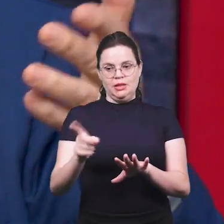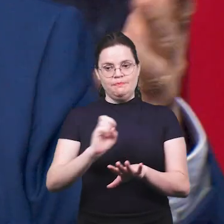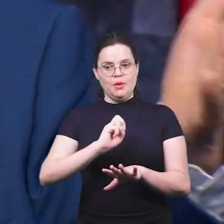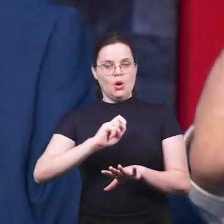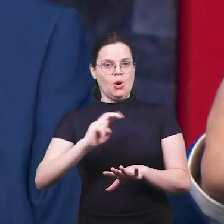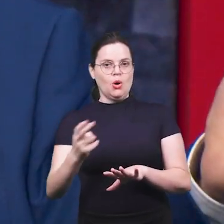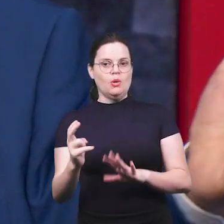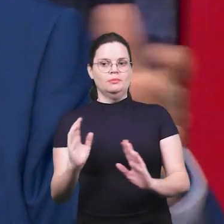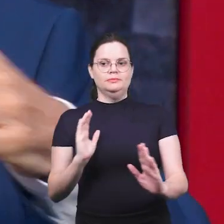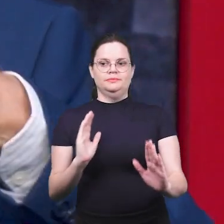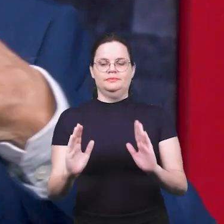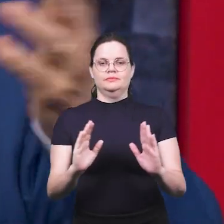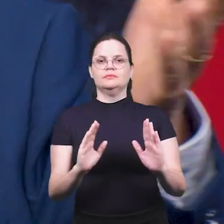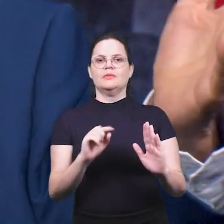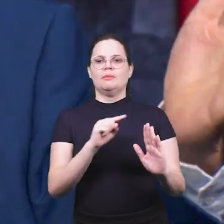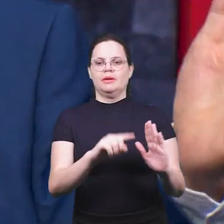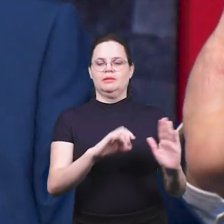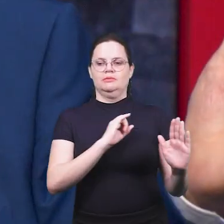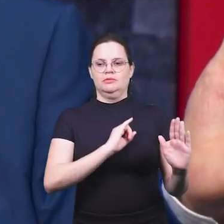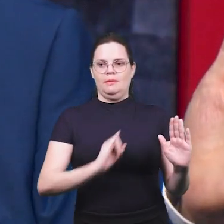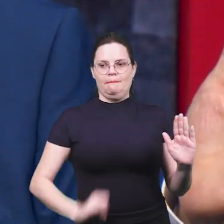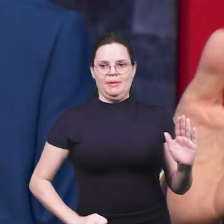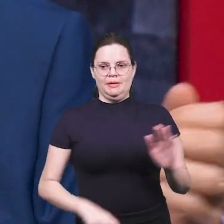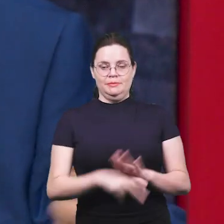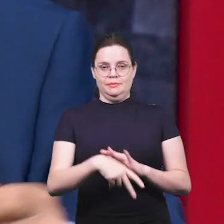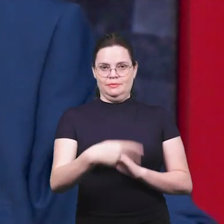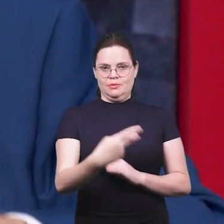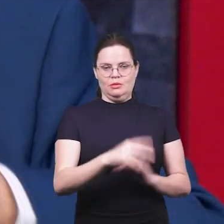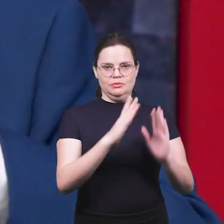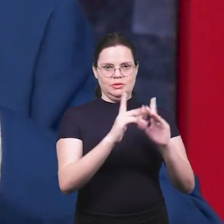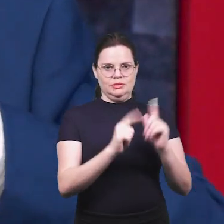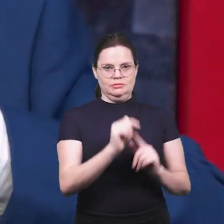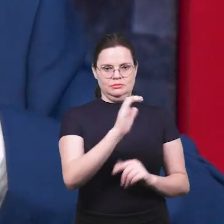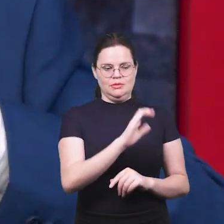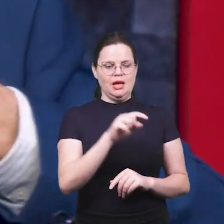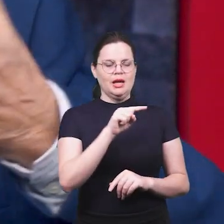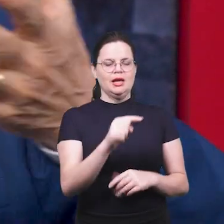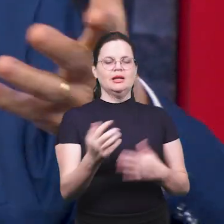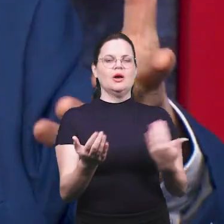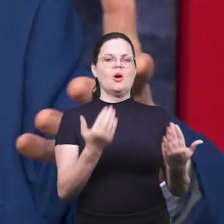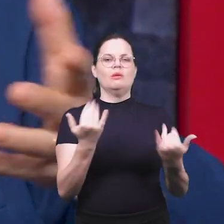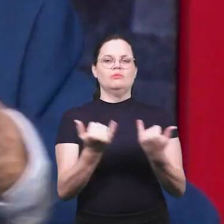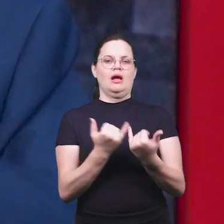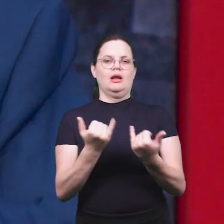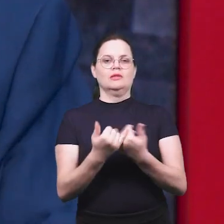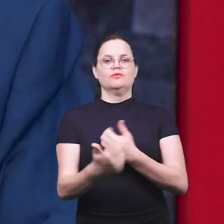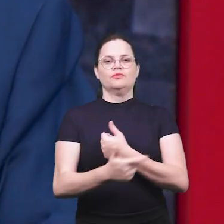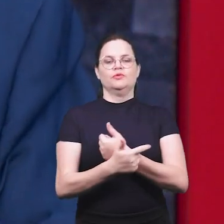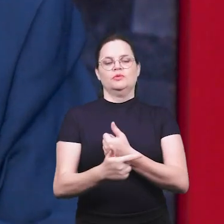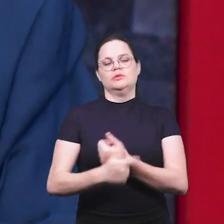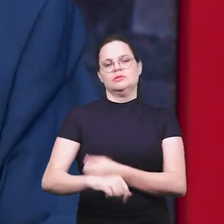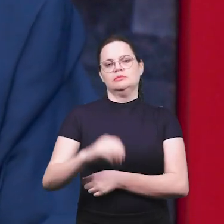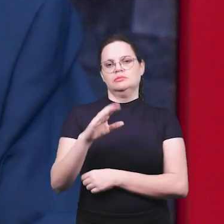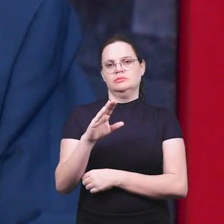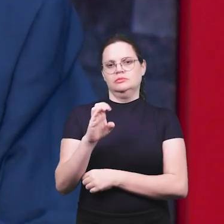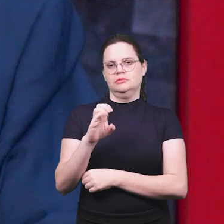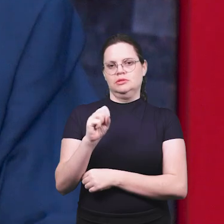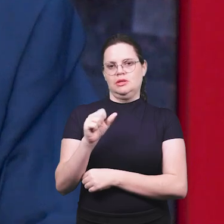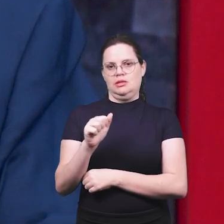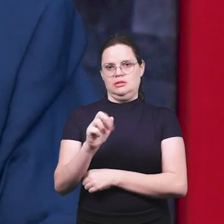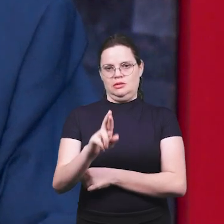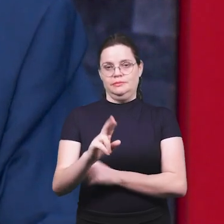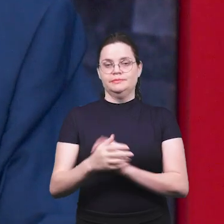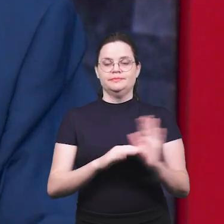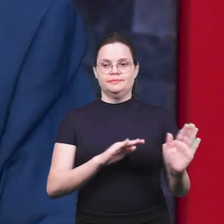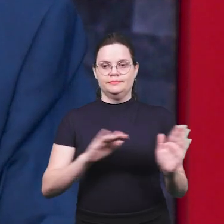a um dos César, pelo menos por algum tempo. Então agora, neste episódio, nós vamos falar